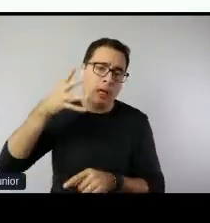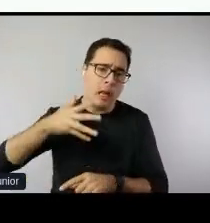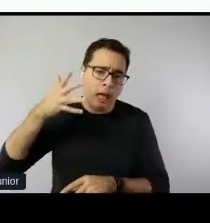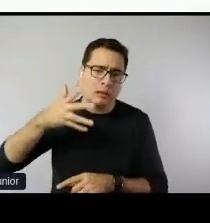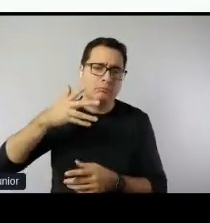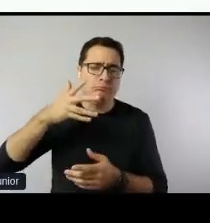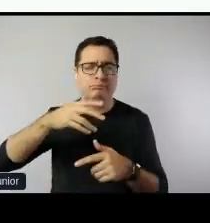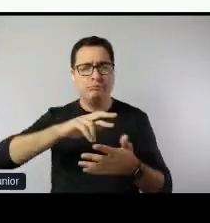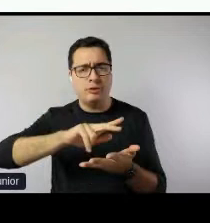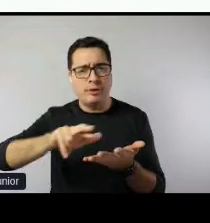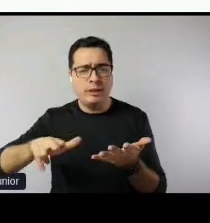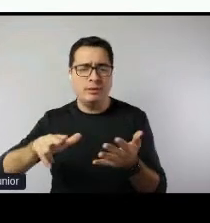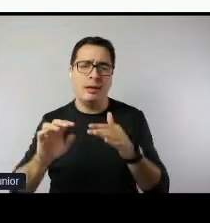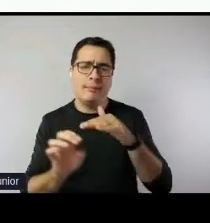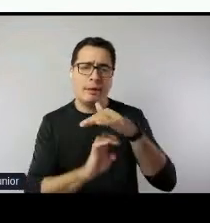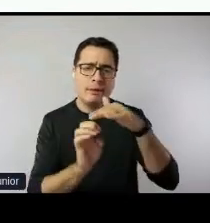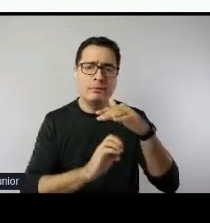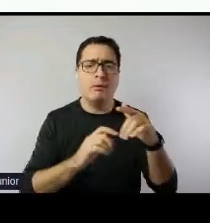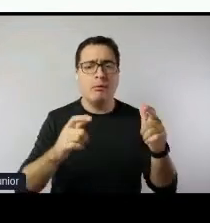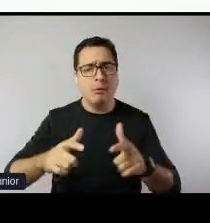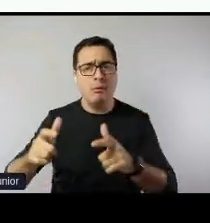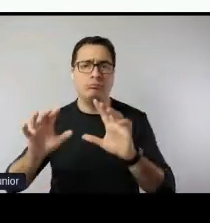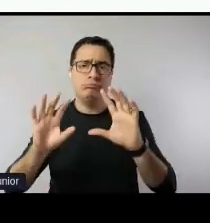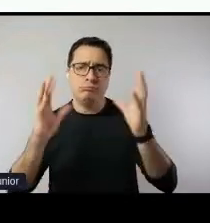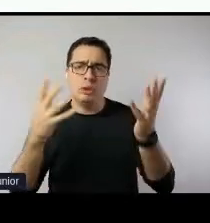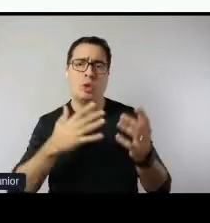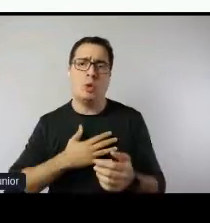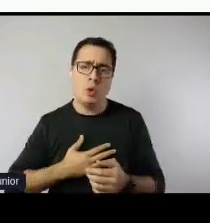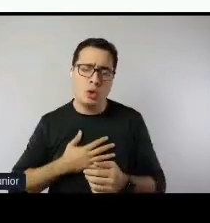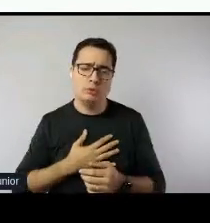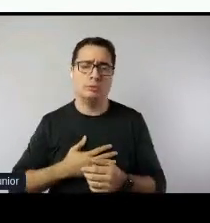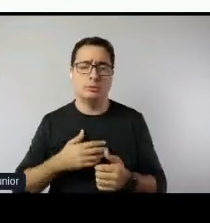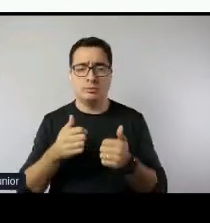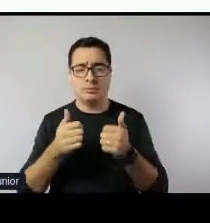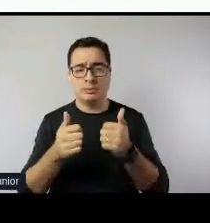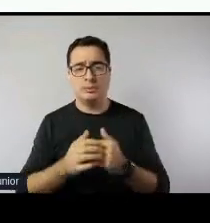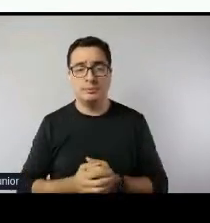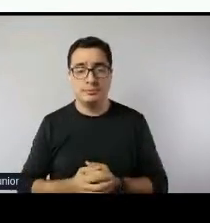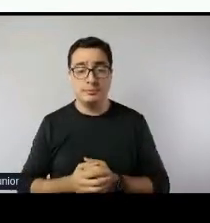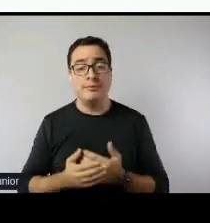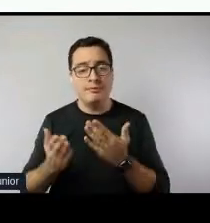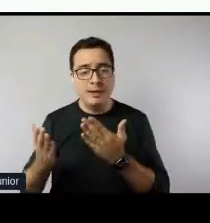várias empresas, em vários eventos também, que eu gosto bastante. Vai lá, Guga.